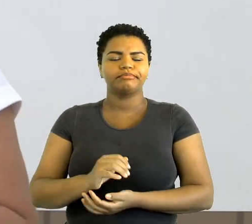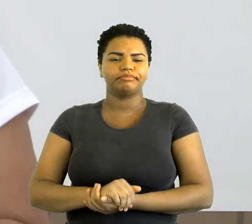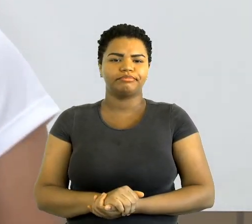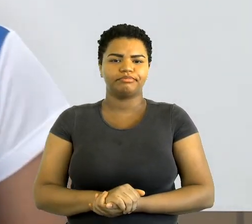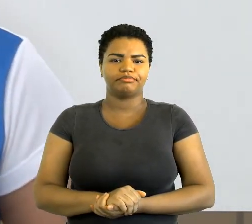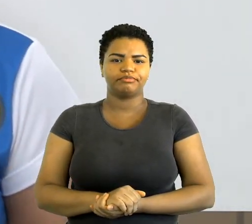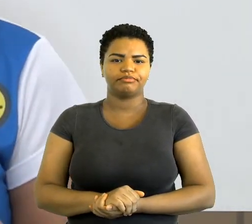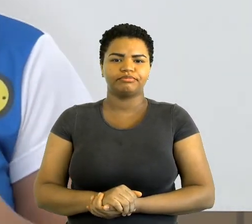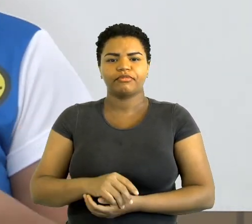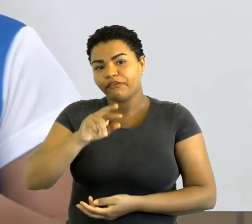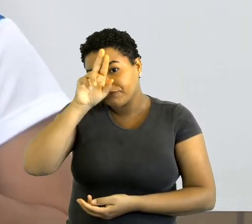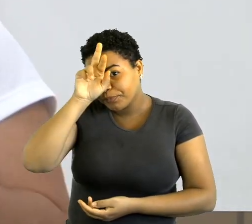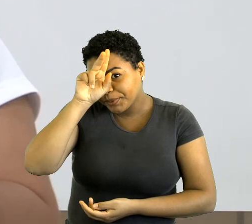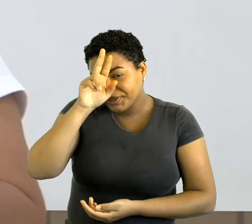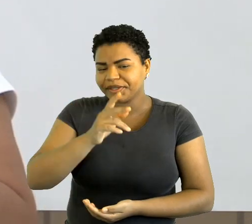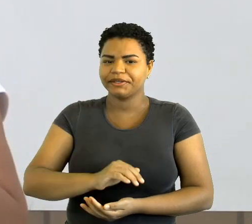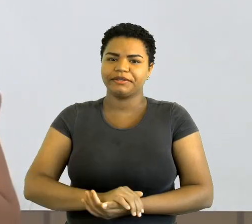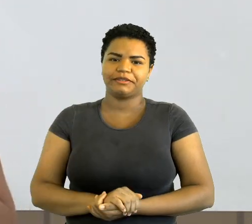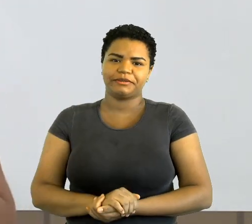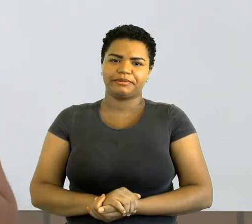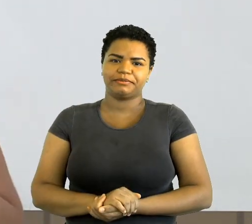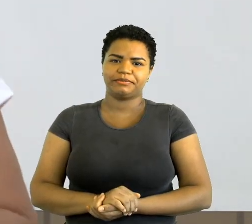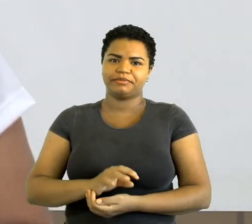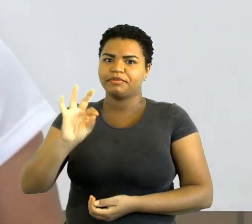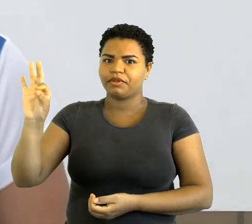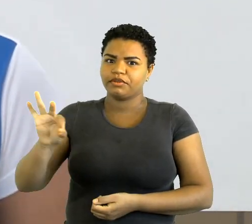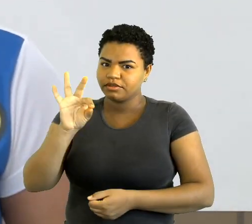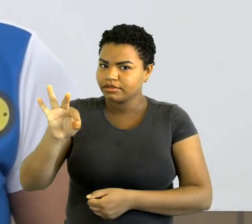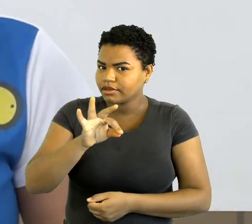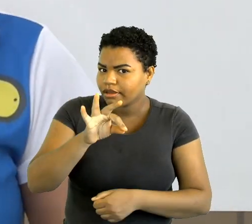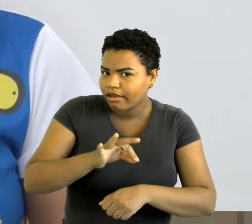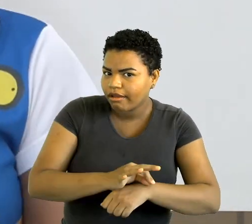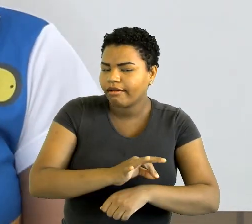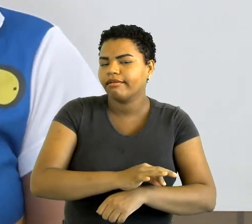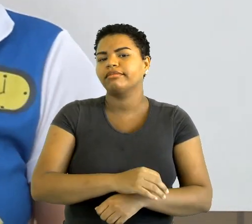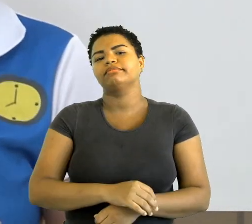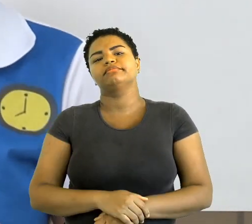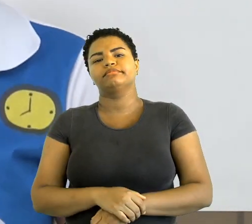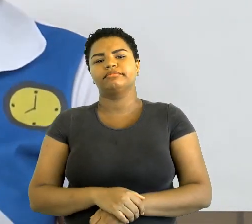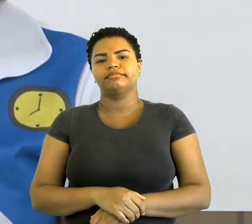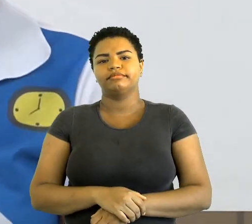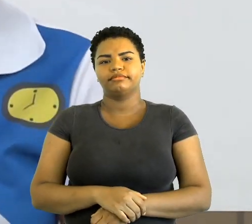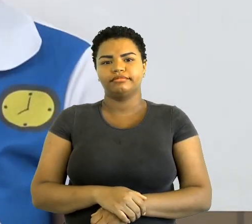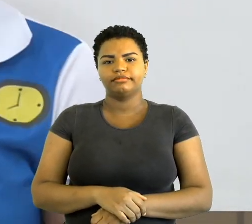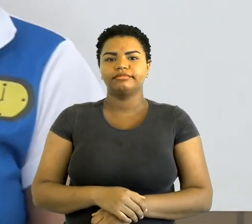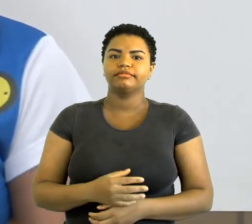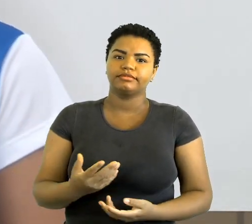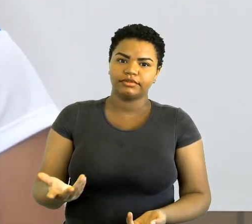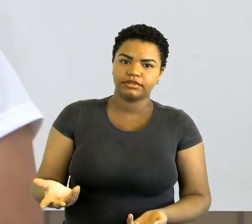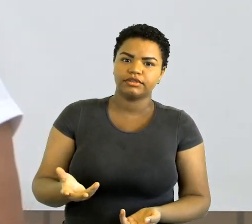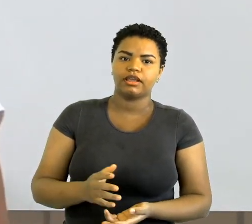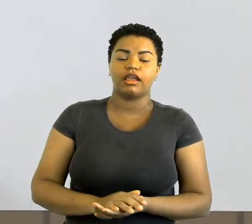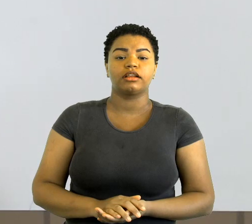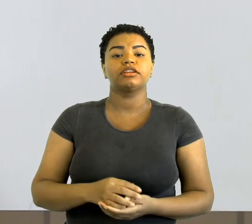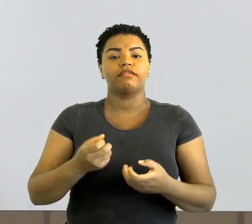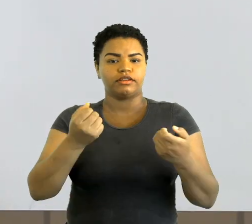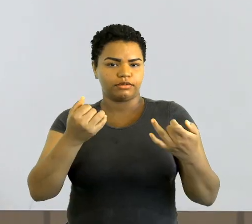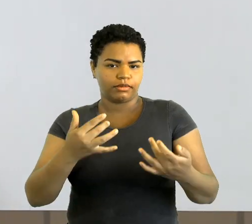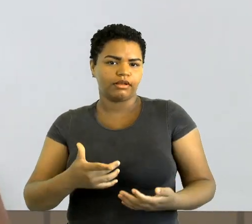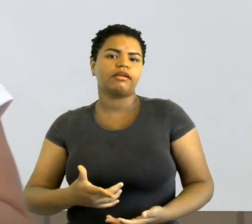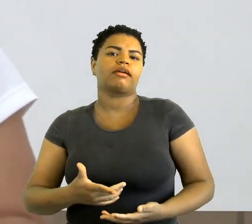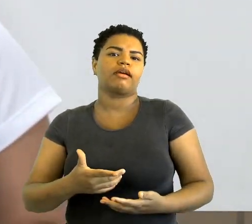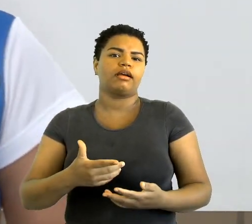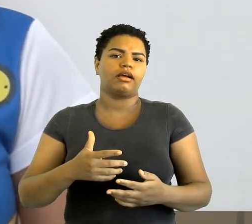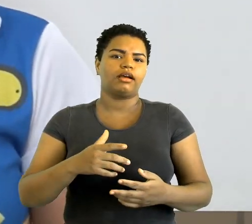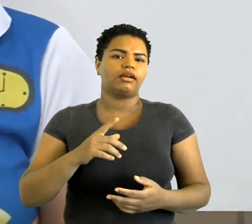a formiga, a cigarra, que daqui uns dias já está na época dela e a gente já vai começar a ouvir elas